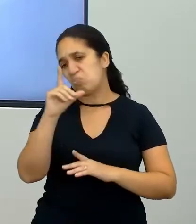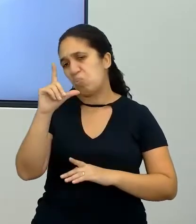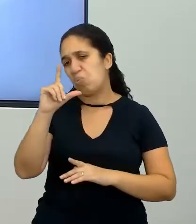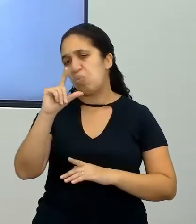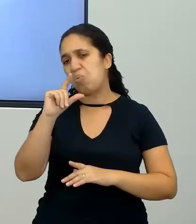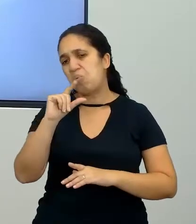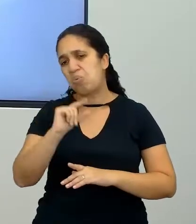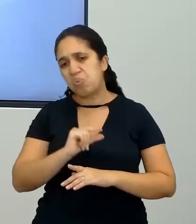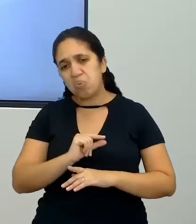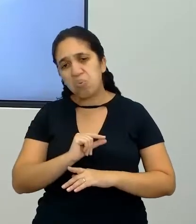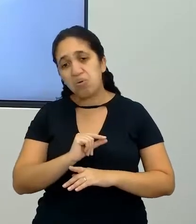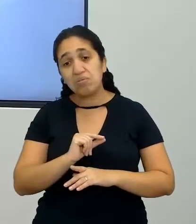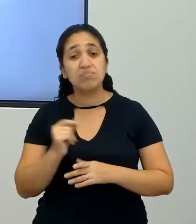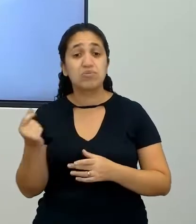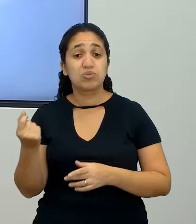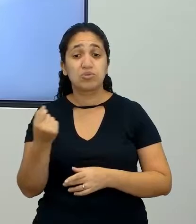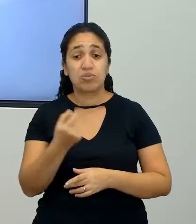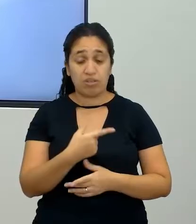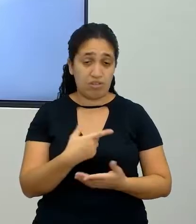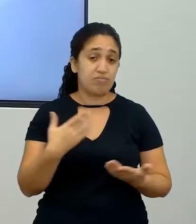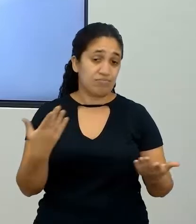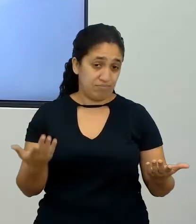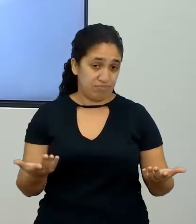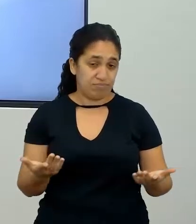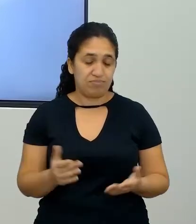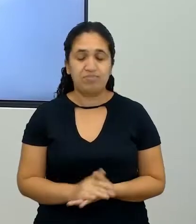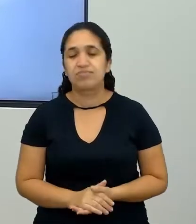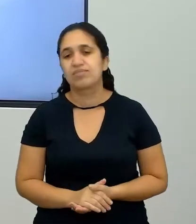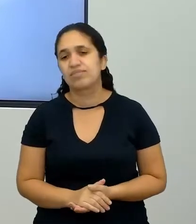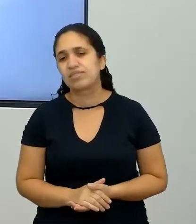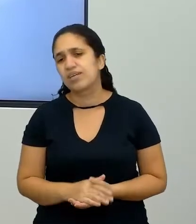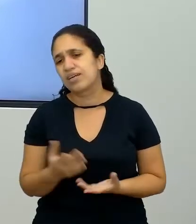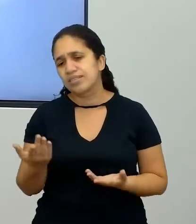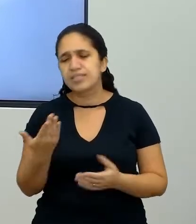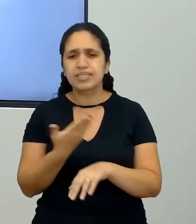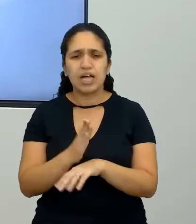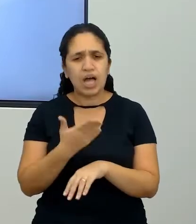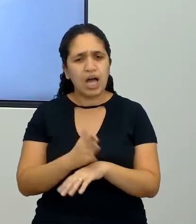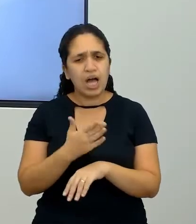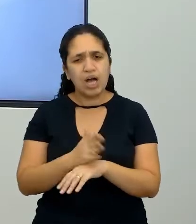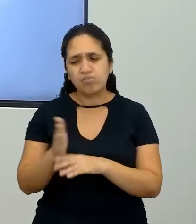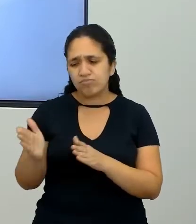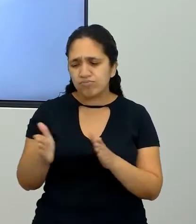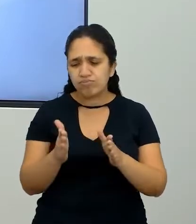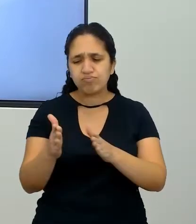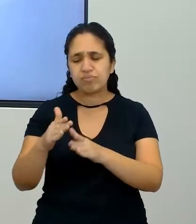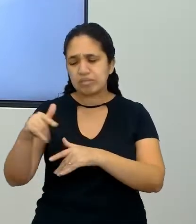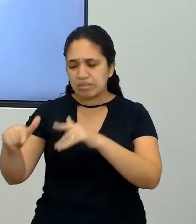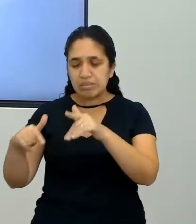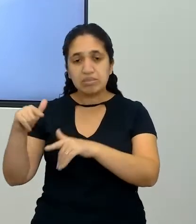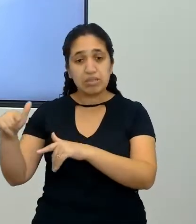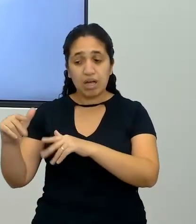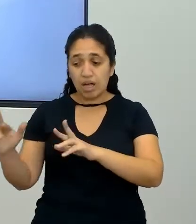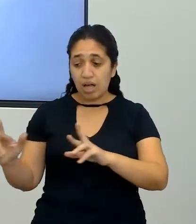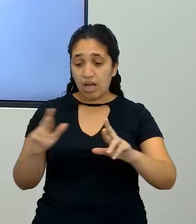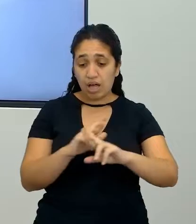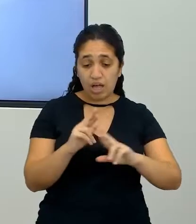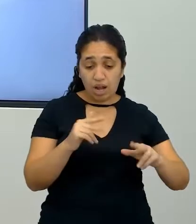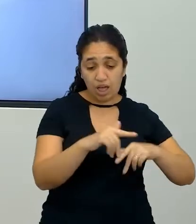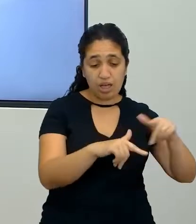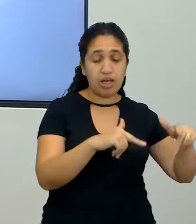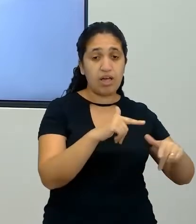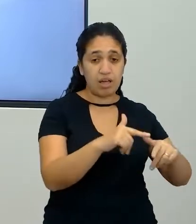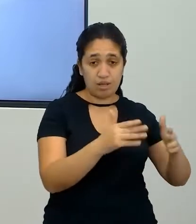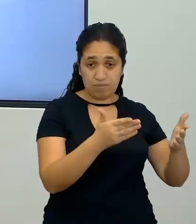inferior àquilo que eles recebem de volta. Mas esse estranhamento que tem o trabalhador em relação ao seu trabalho, porque ele